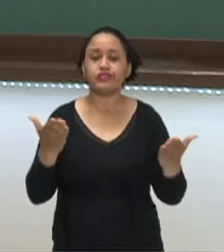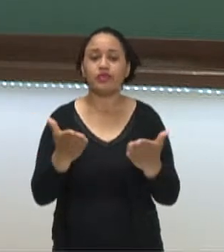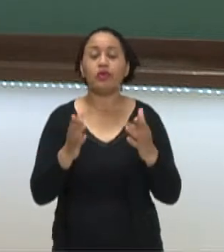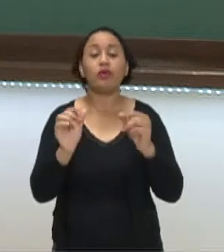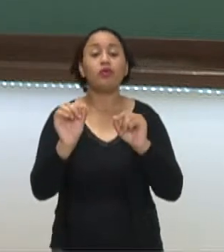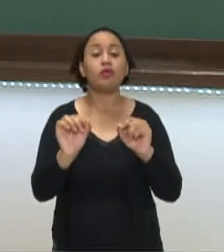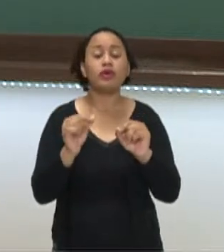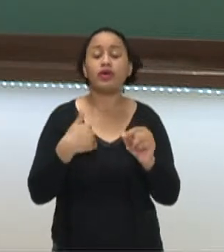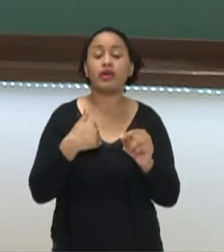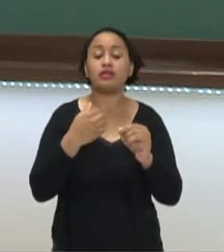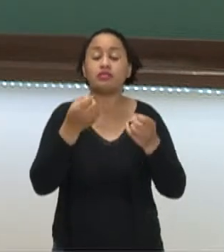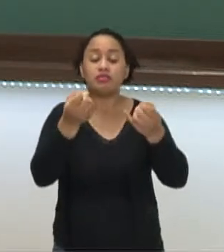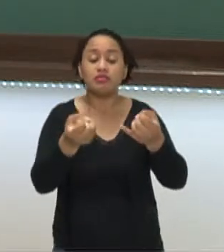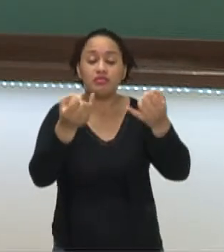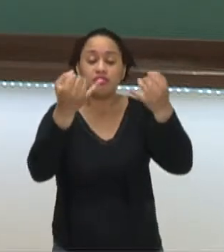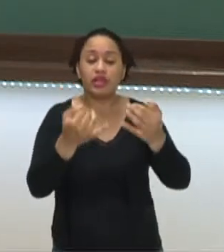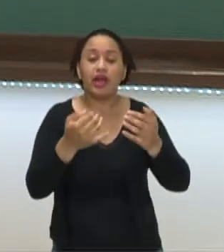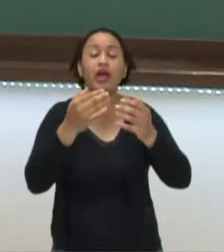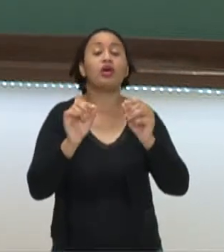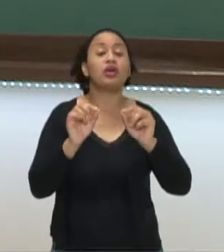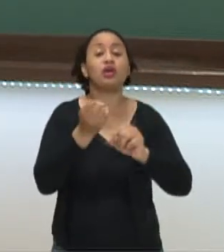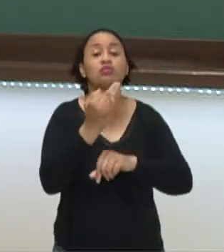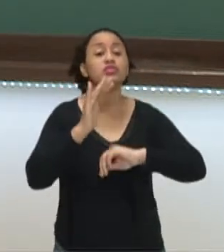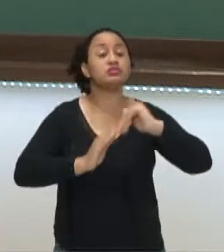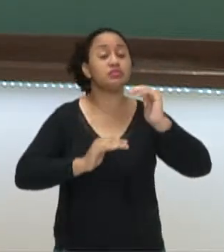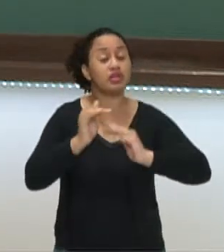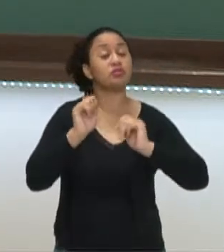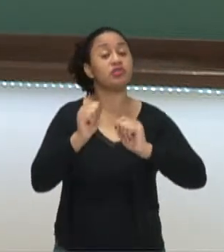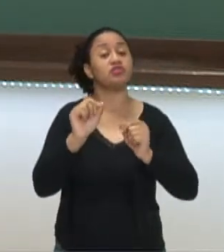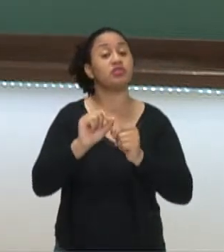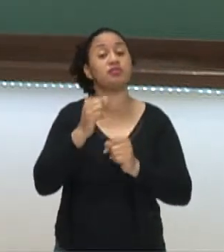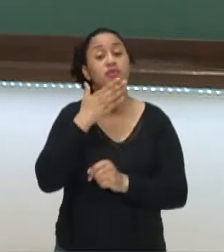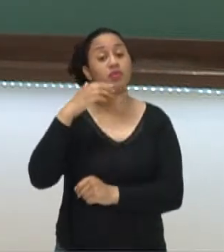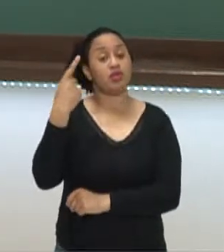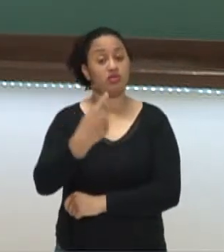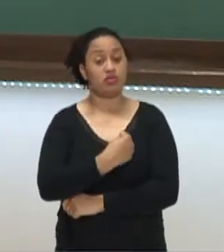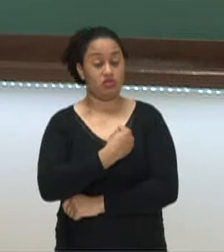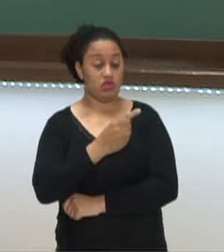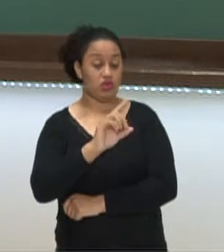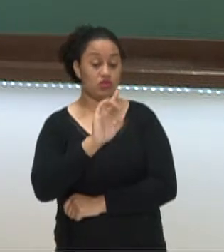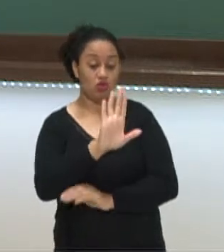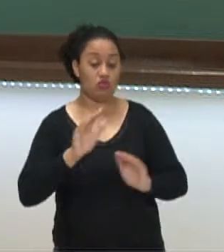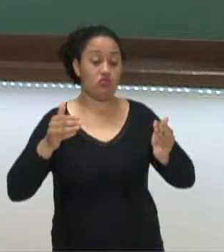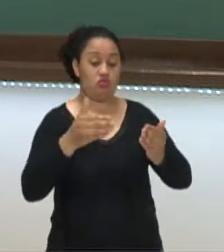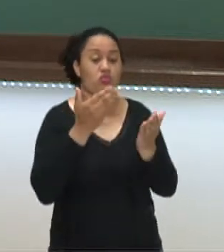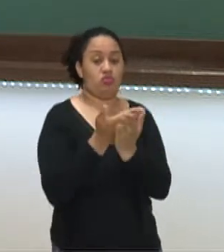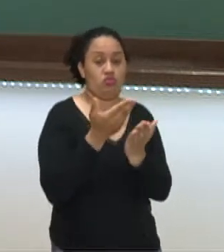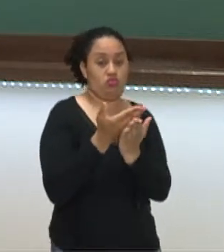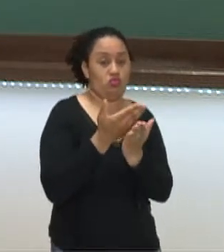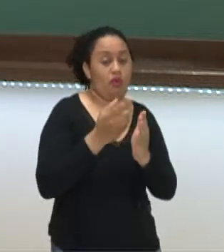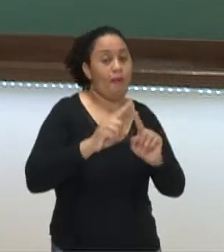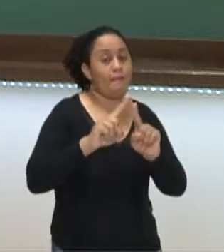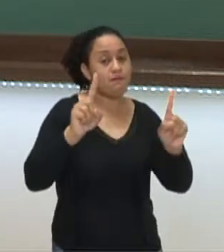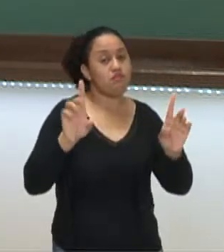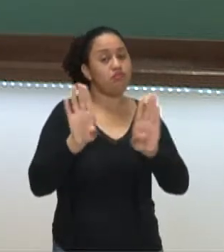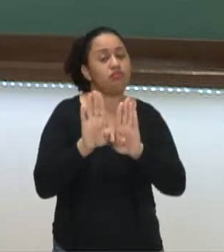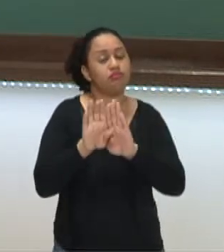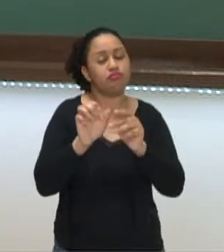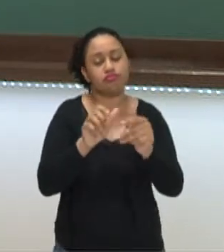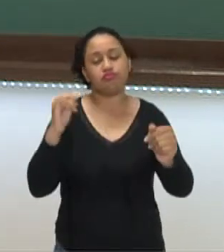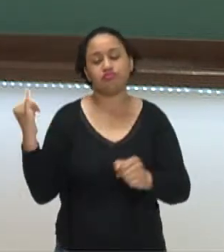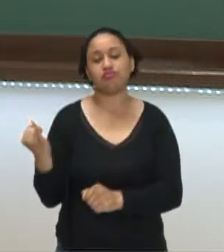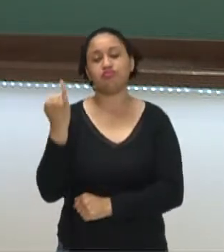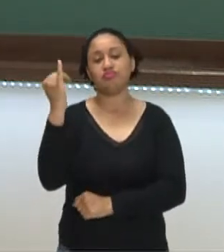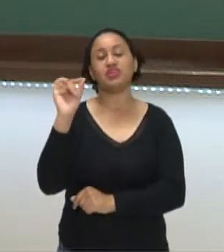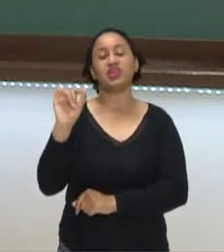sobre algumas práticas que você pode fazer para melhorar a sua vida. Não só para ter mais tempo para estudar, mas também o que é super